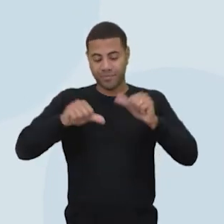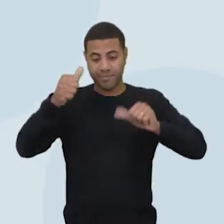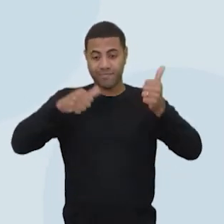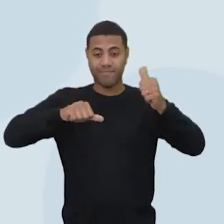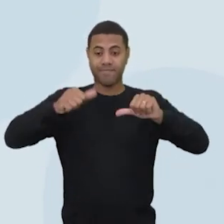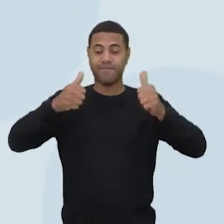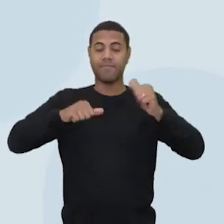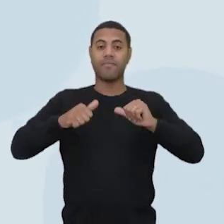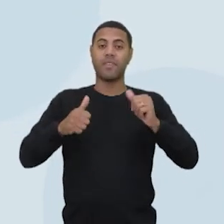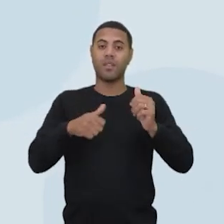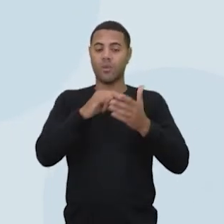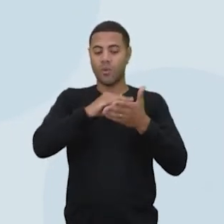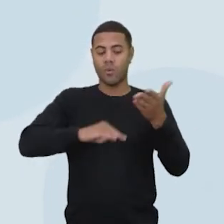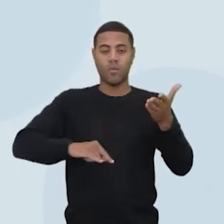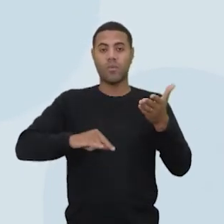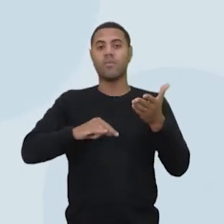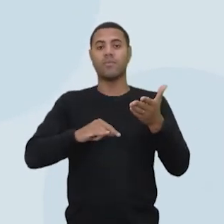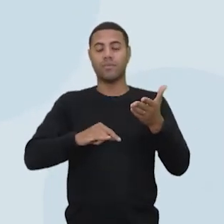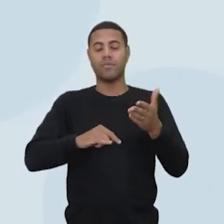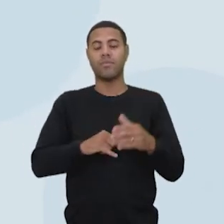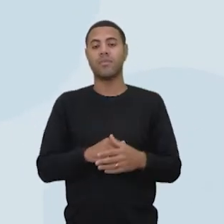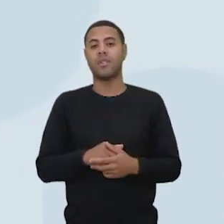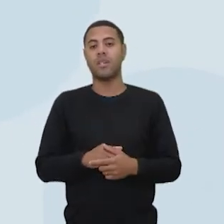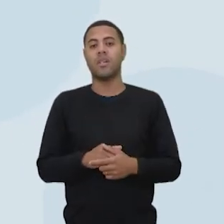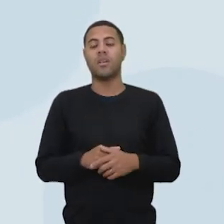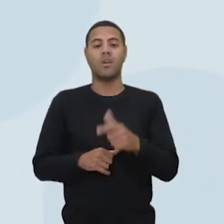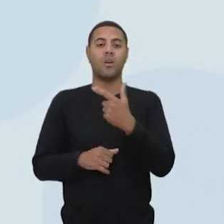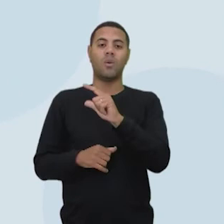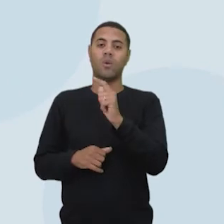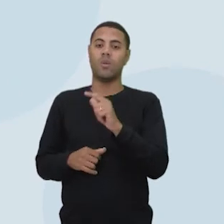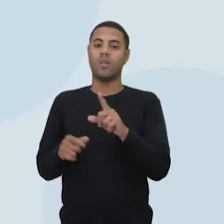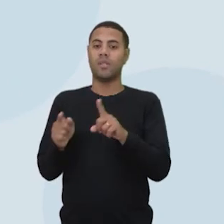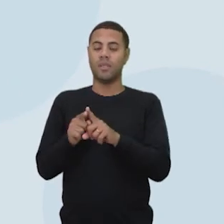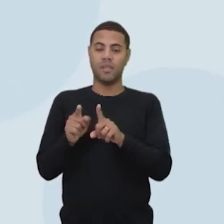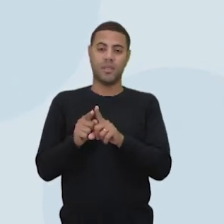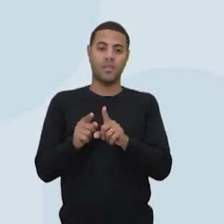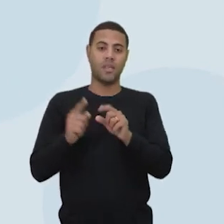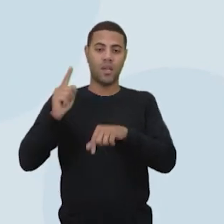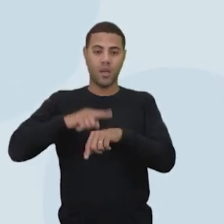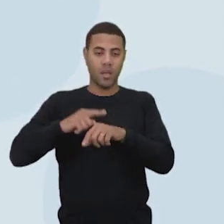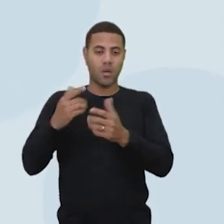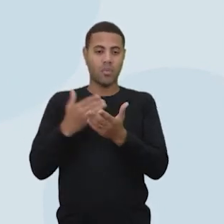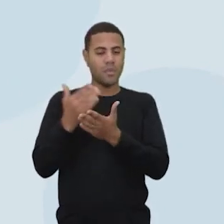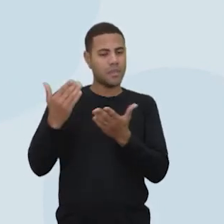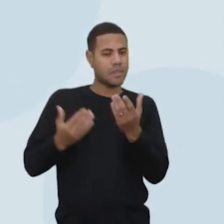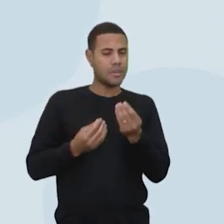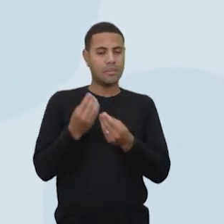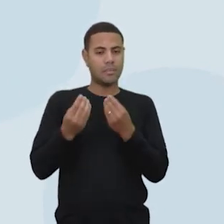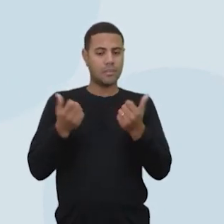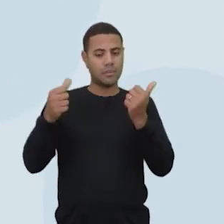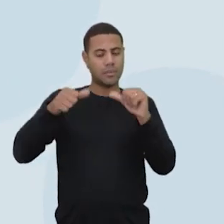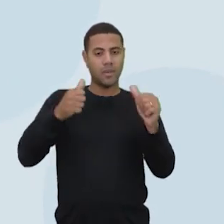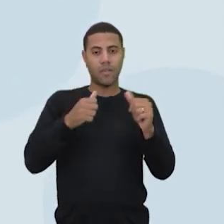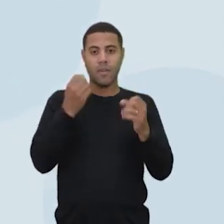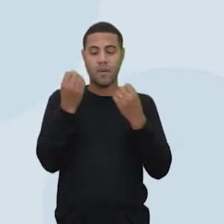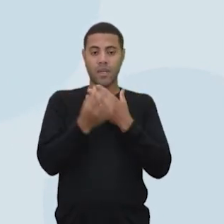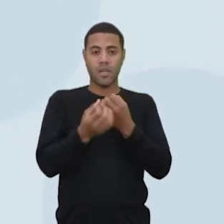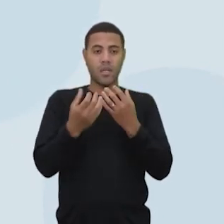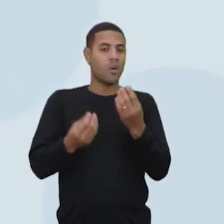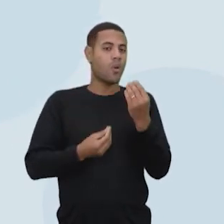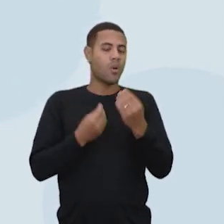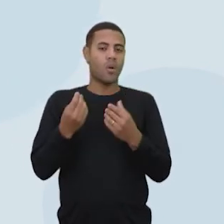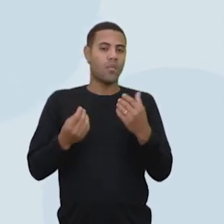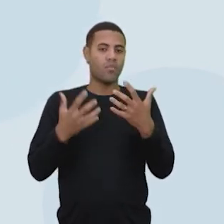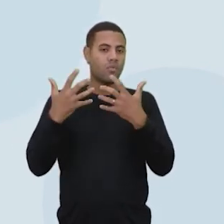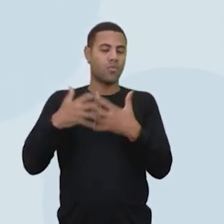um documento aí para outros pares na hora de analisar essa informação. Mas como devemos utilizar